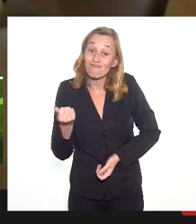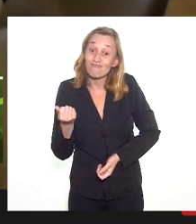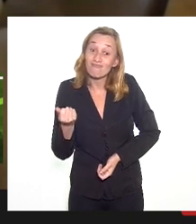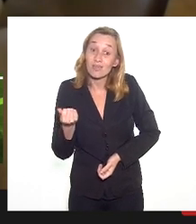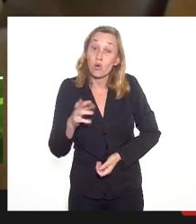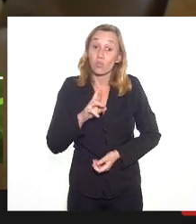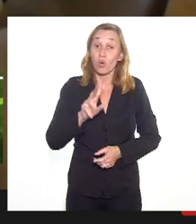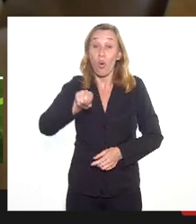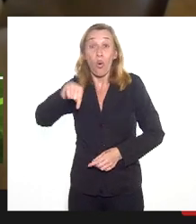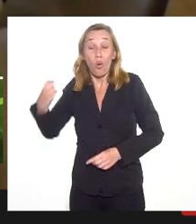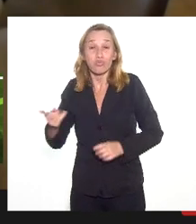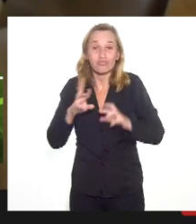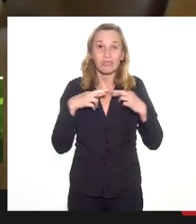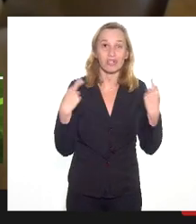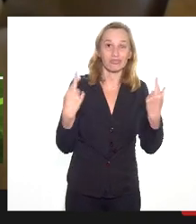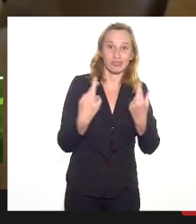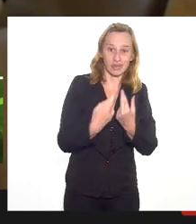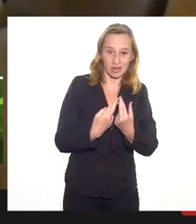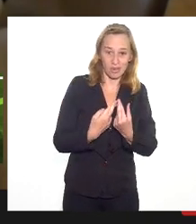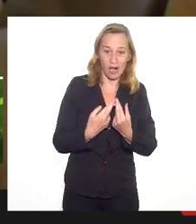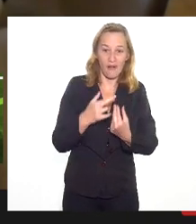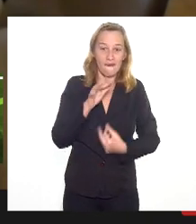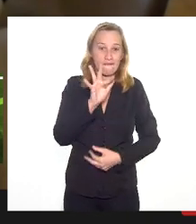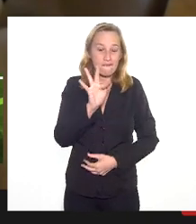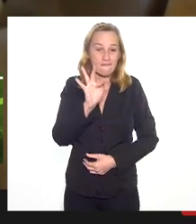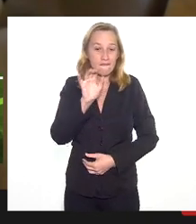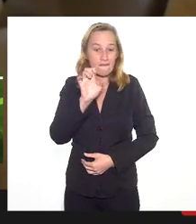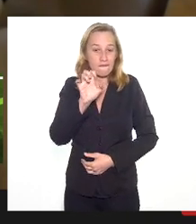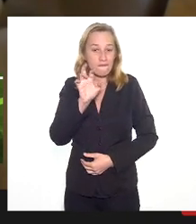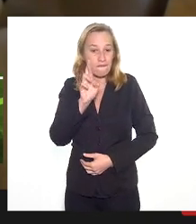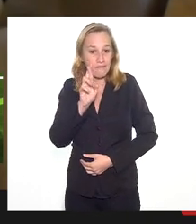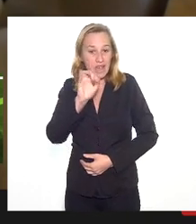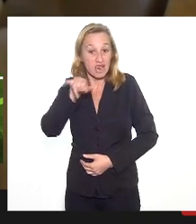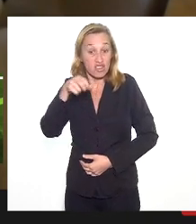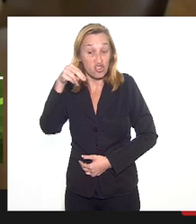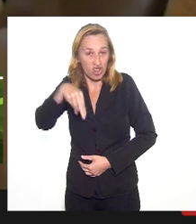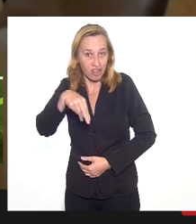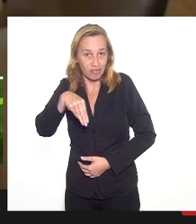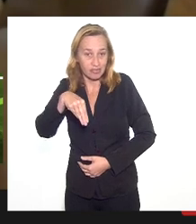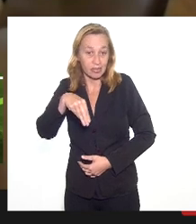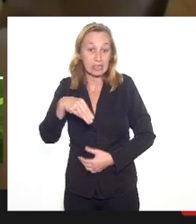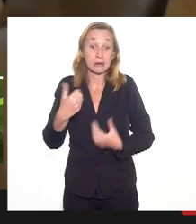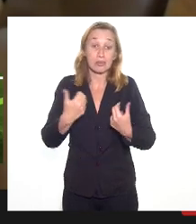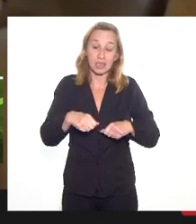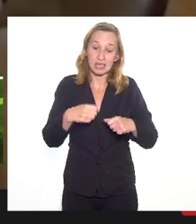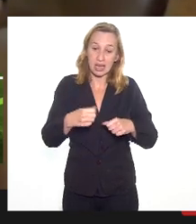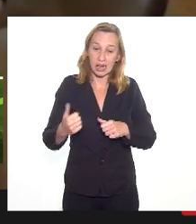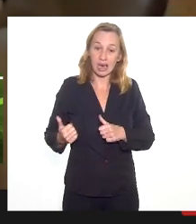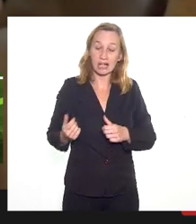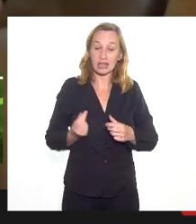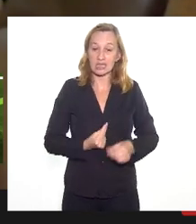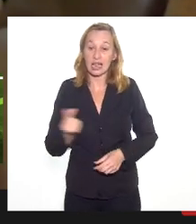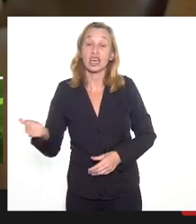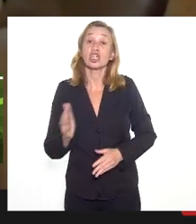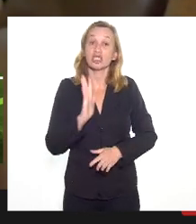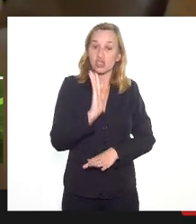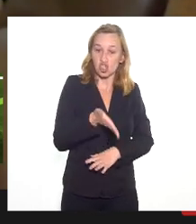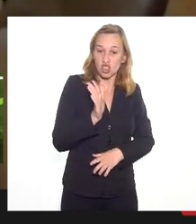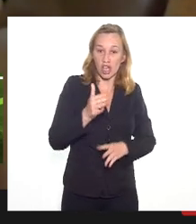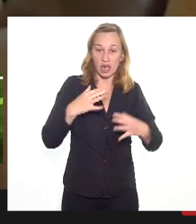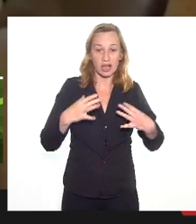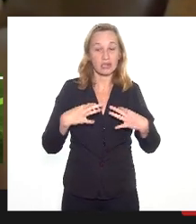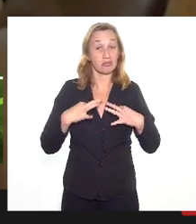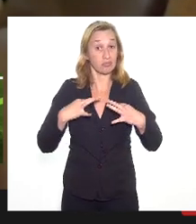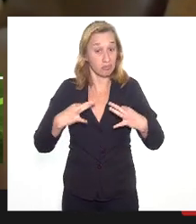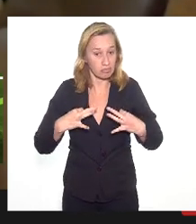numa reunião com a Firjan e a sala terá que ser ocupada. Mas desde já coloco a secretaria à